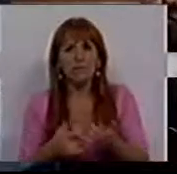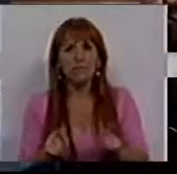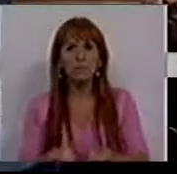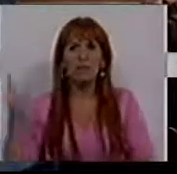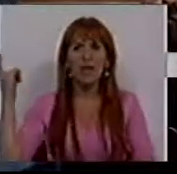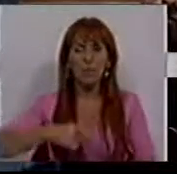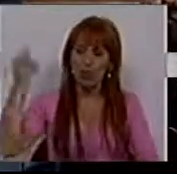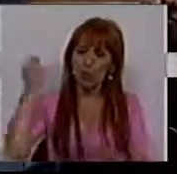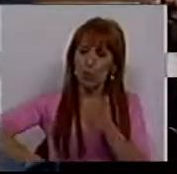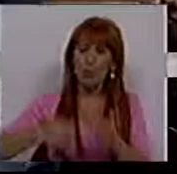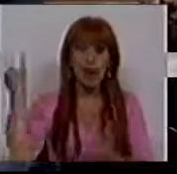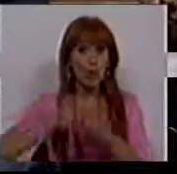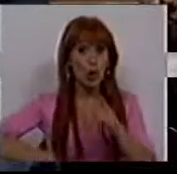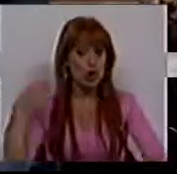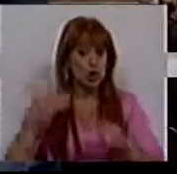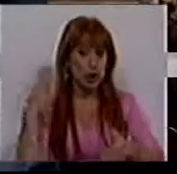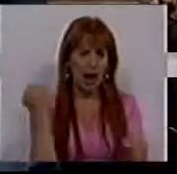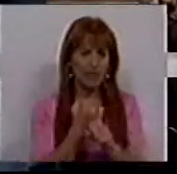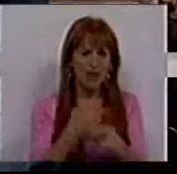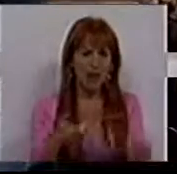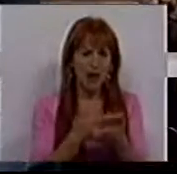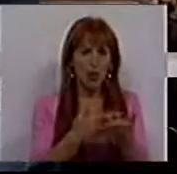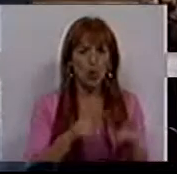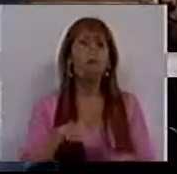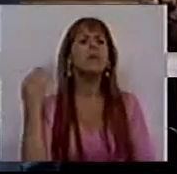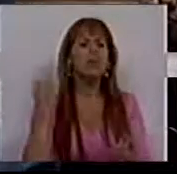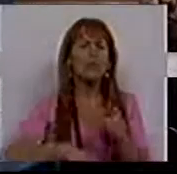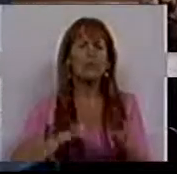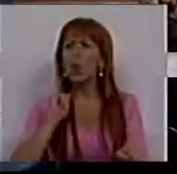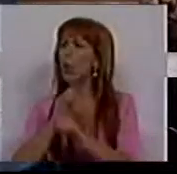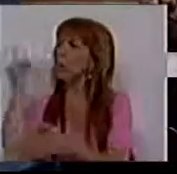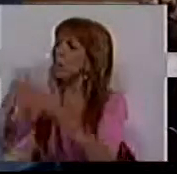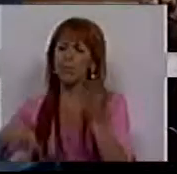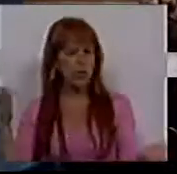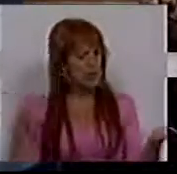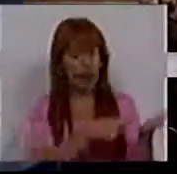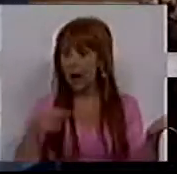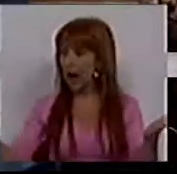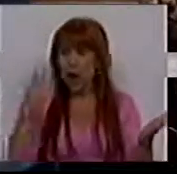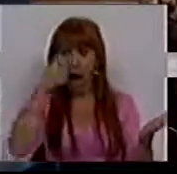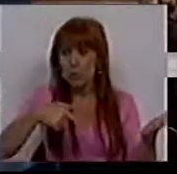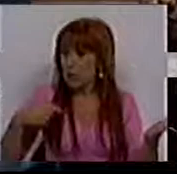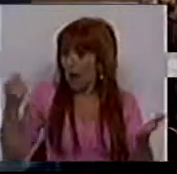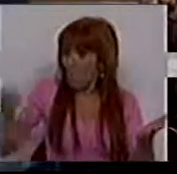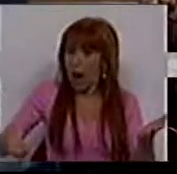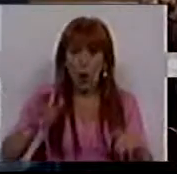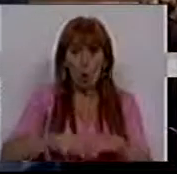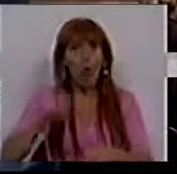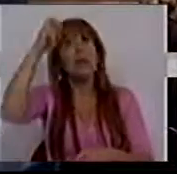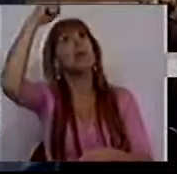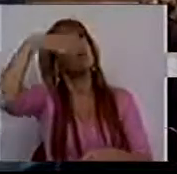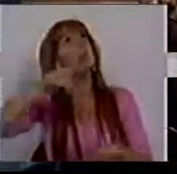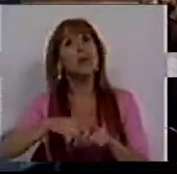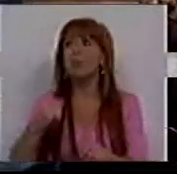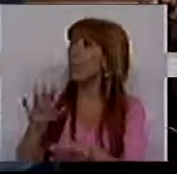de impor uma tributação justa a esta atividade económica e que seja justa perante o resto dos impostos que os cidadãos pagam pela